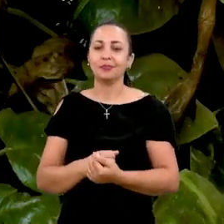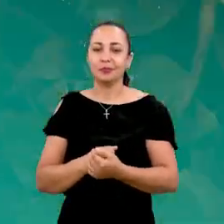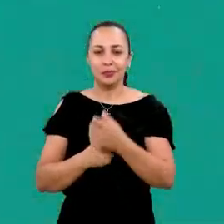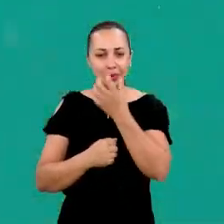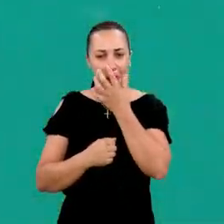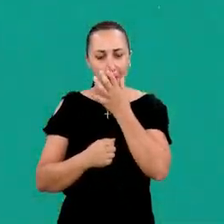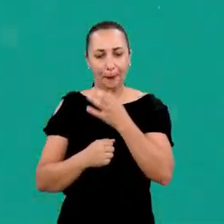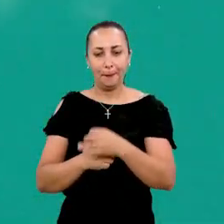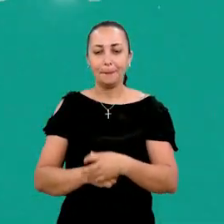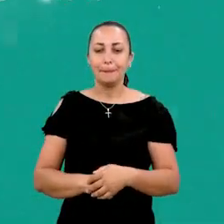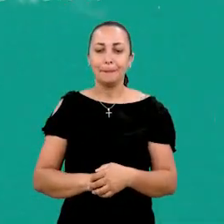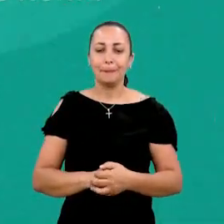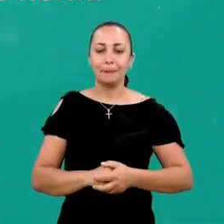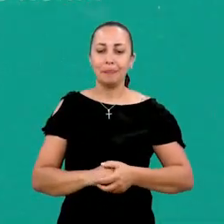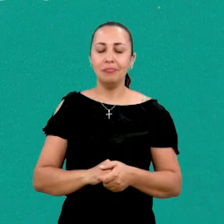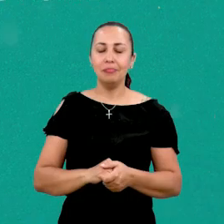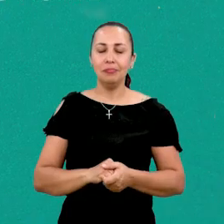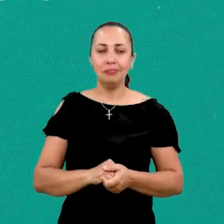modernidade.